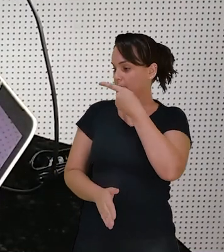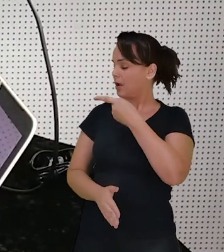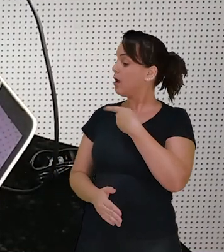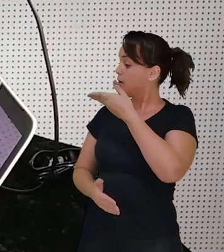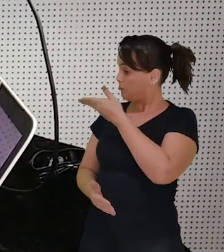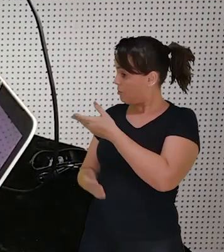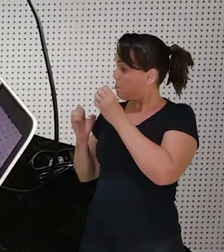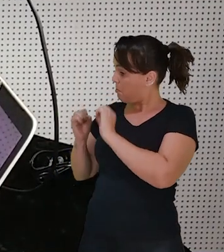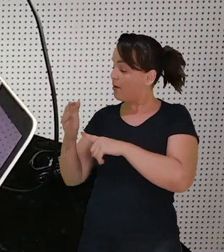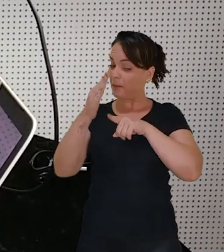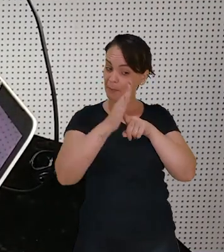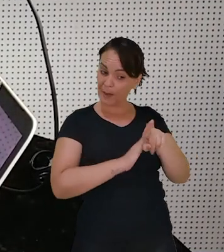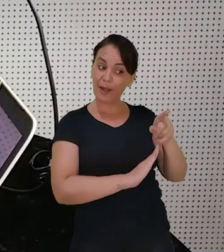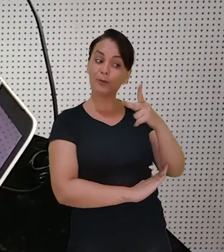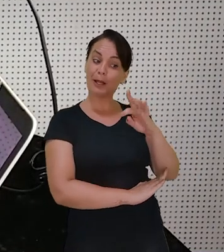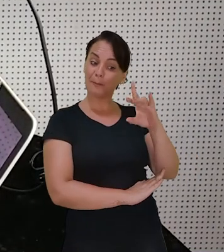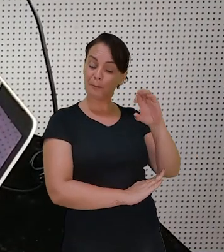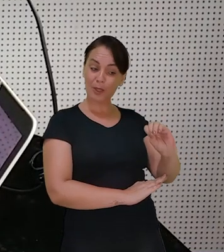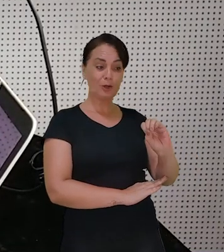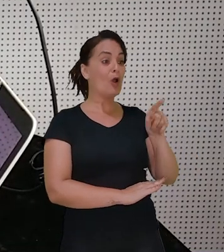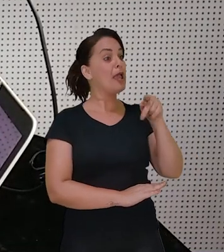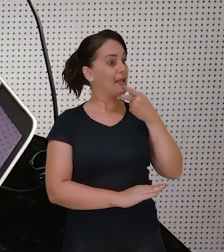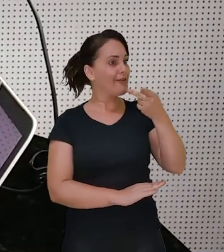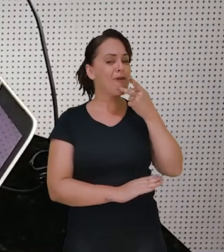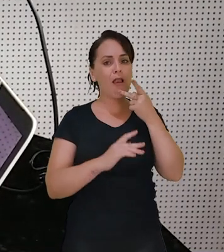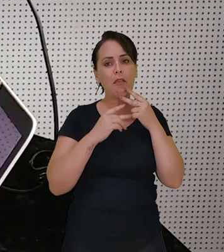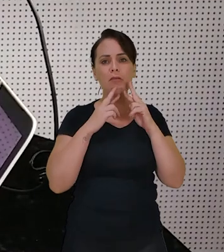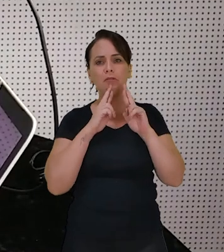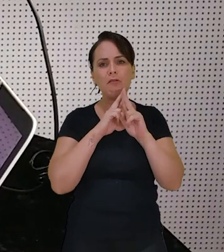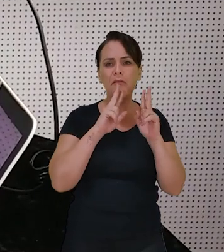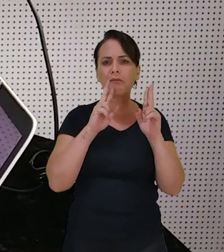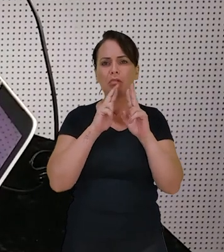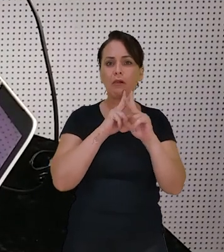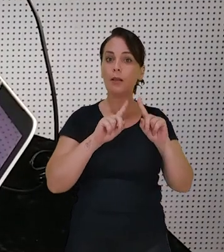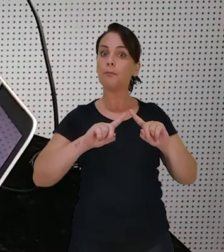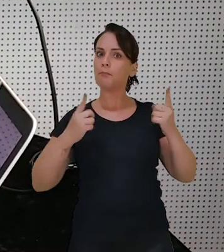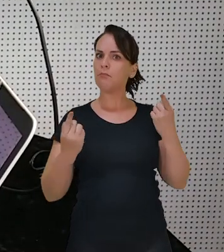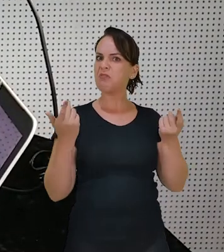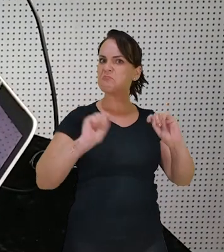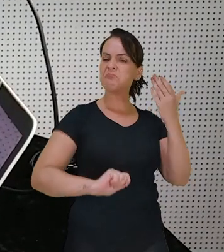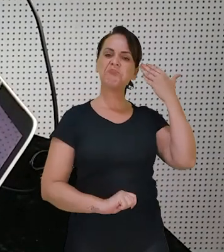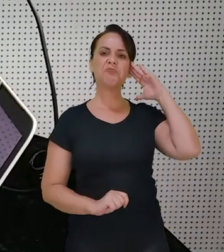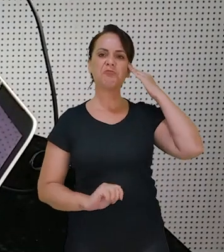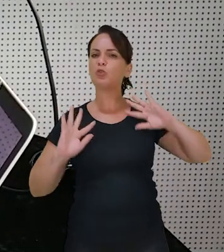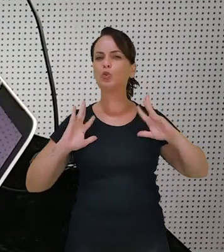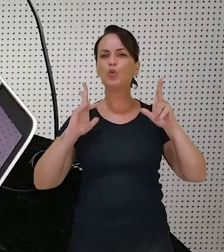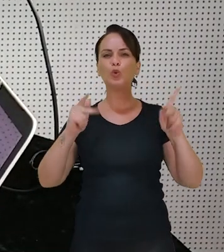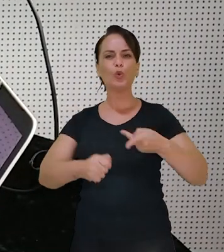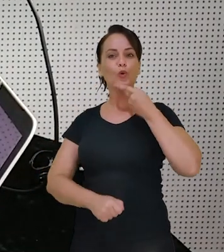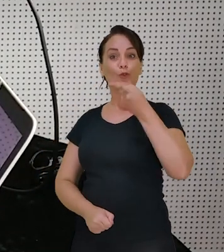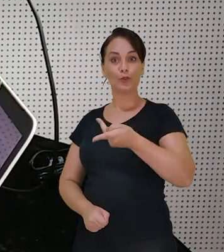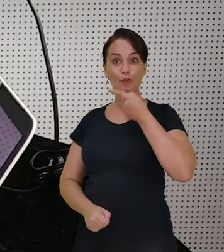Beto, você pode perguntar para o Pedro. Ele fala assim, diferente, mas entende tudo o que você